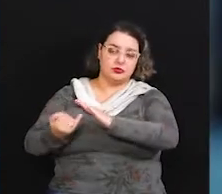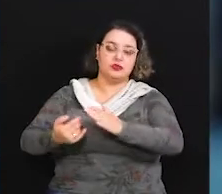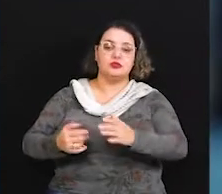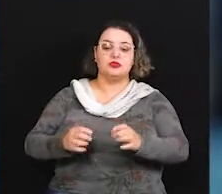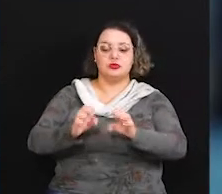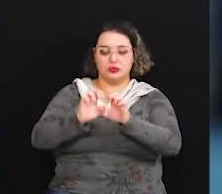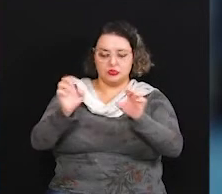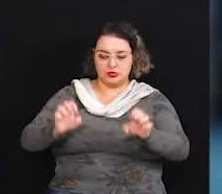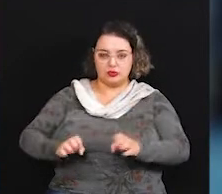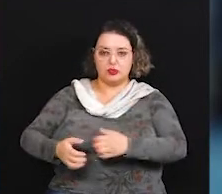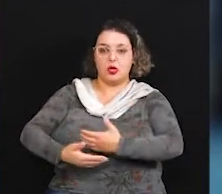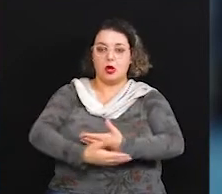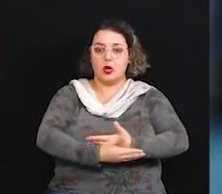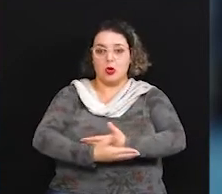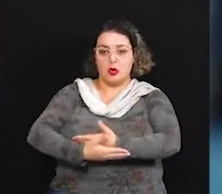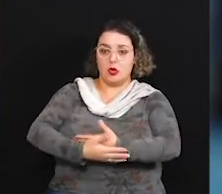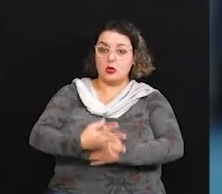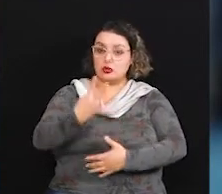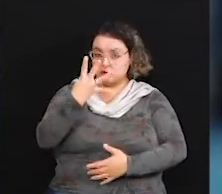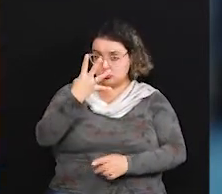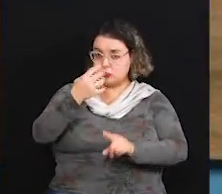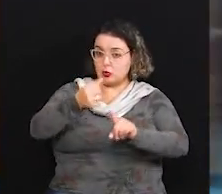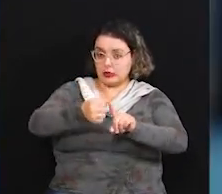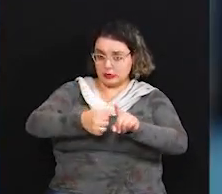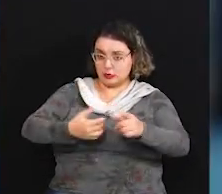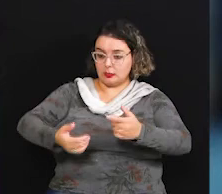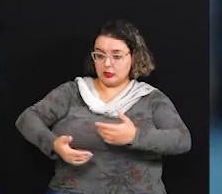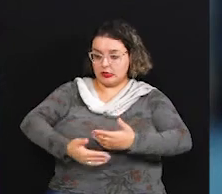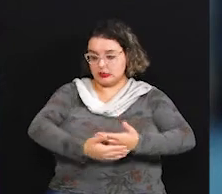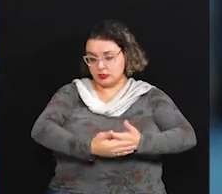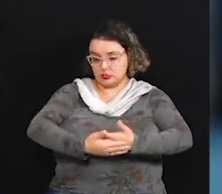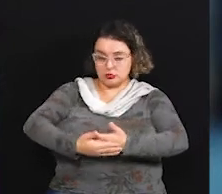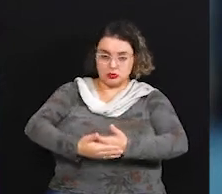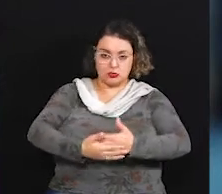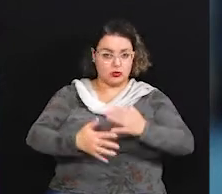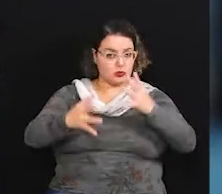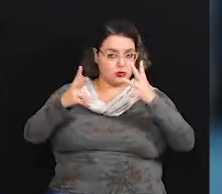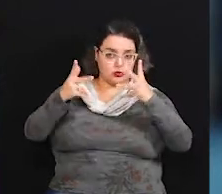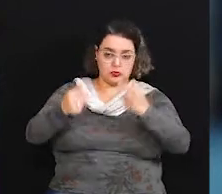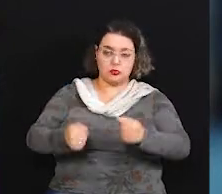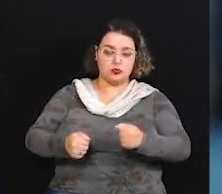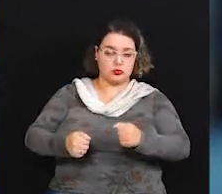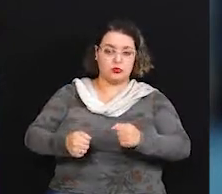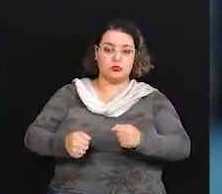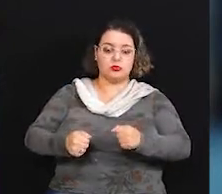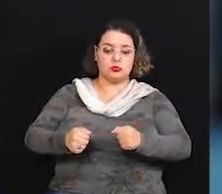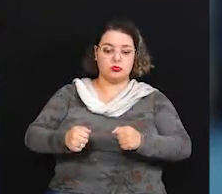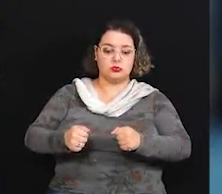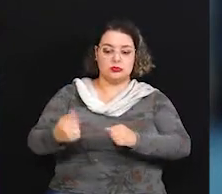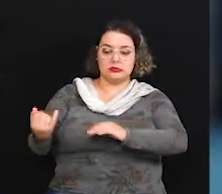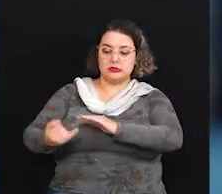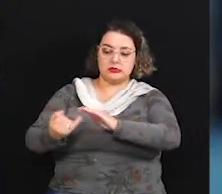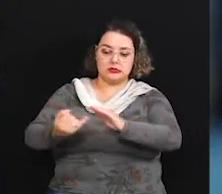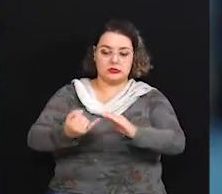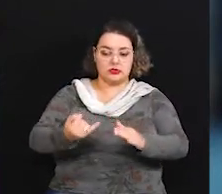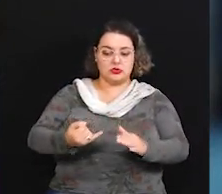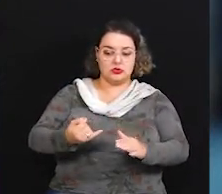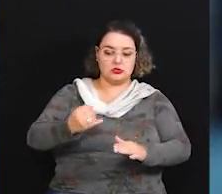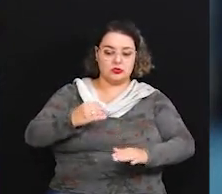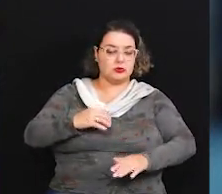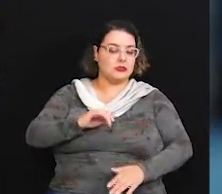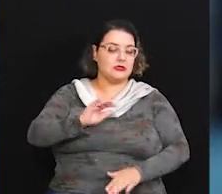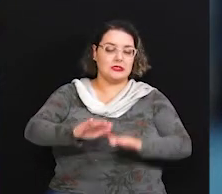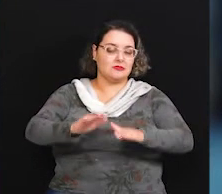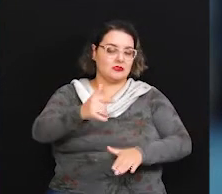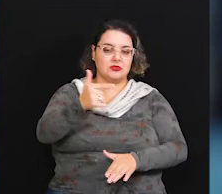a gente tem estrutura e a gente atende bebê a partir de 4 meses. Não são todas as instituições que conseguem, que têm estrutura, às vezes a partir